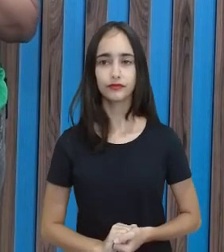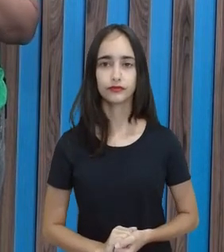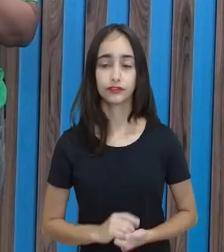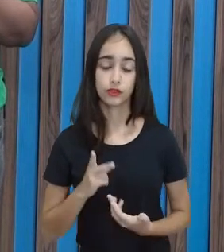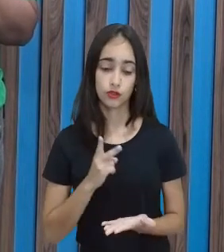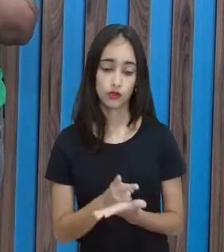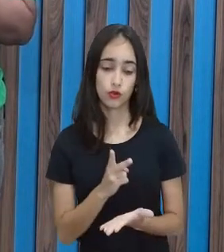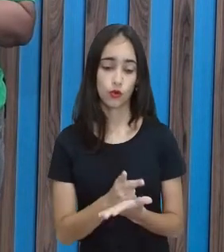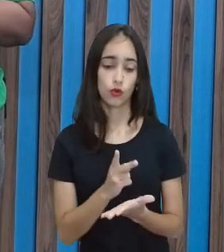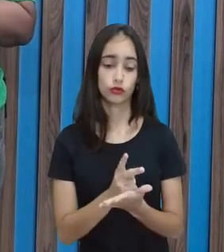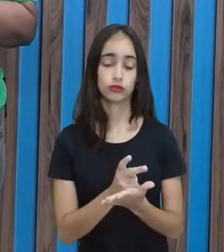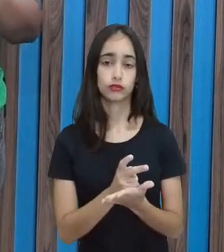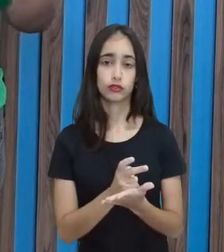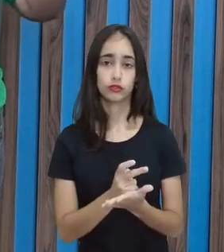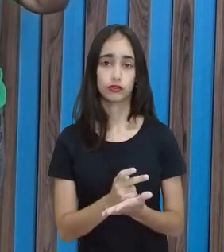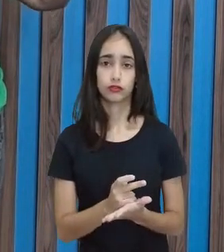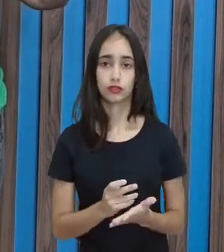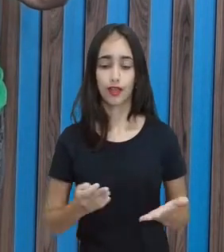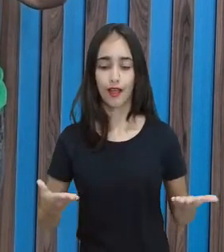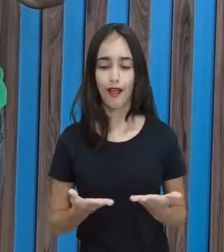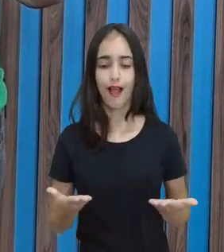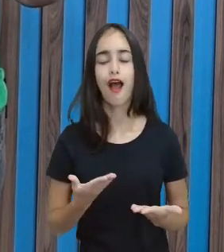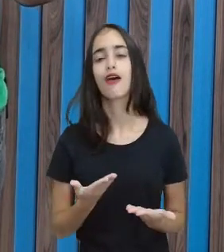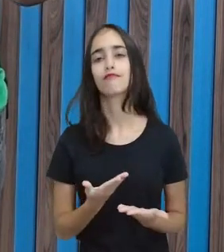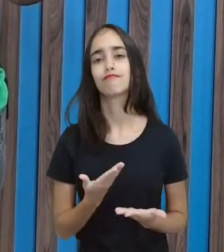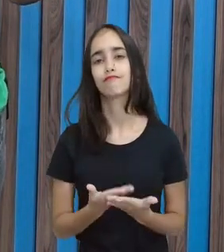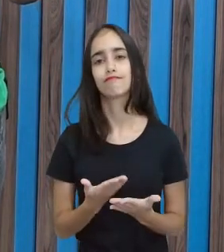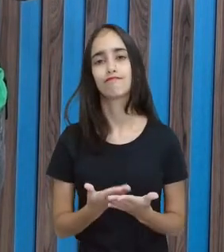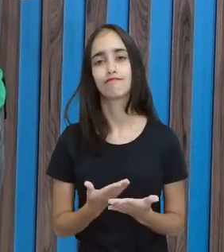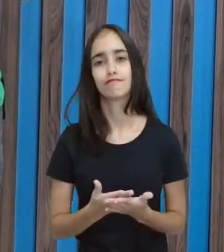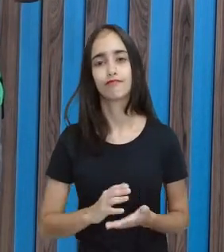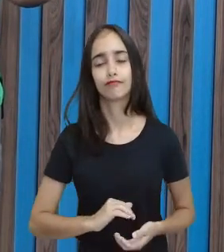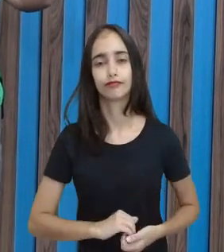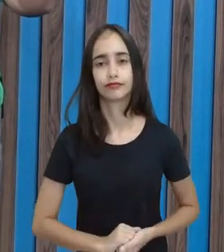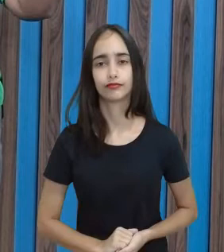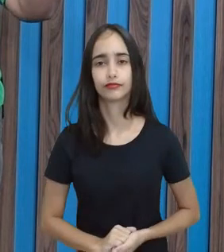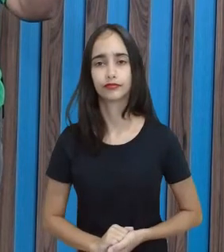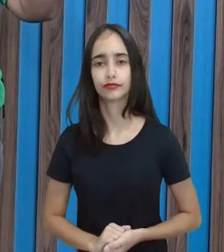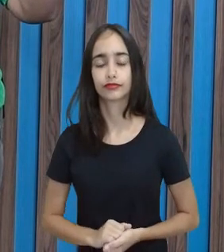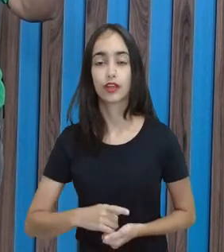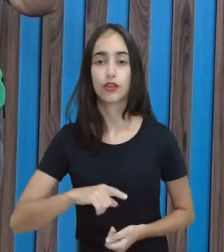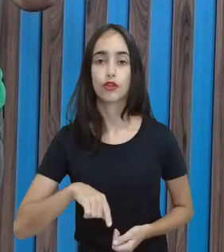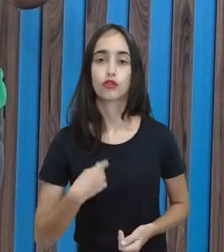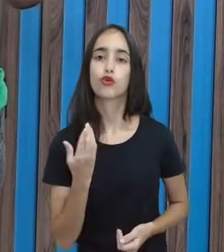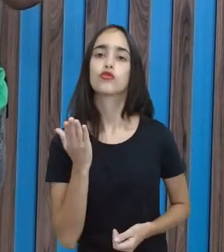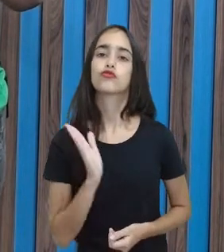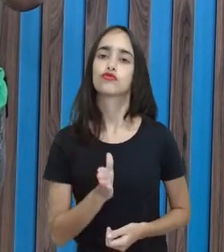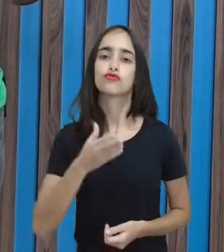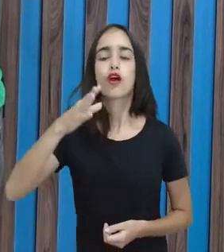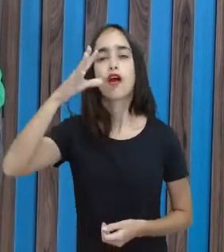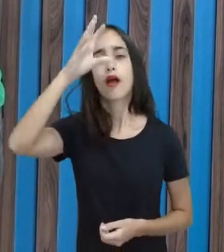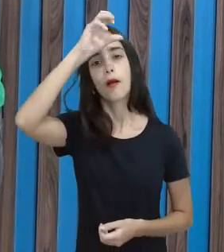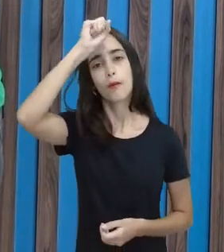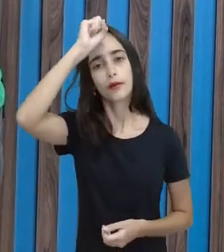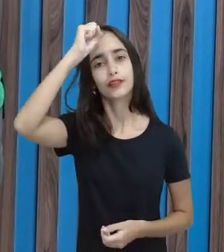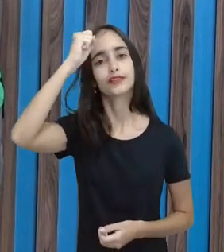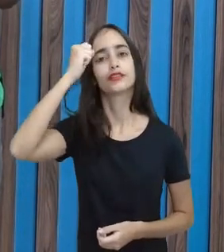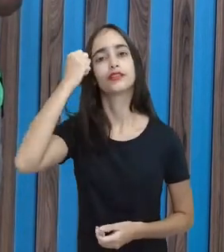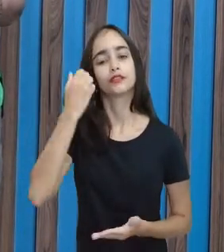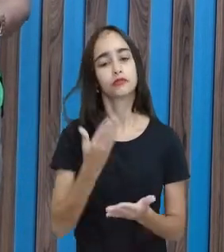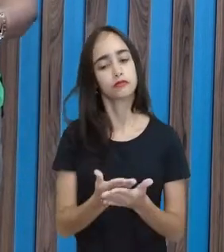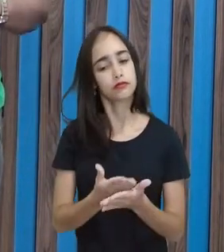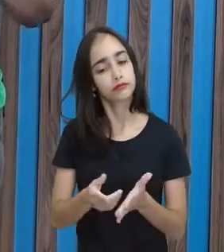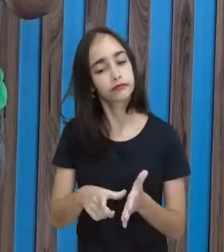Seguindo nossa trilha na aula de hoje, a gente já viu, desde aulas anteriores, aquela trilha. Vimos o que é